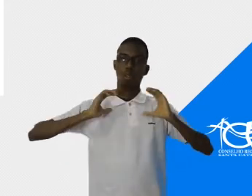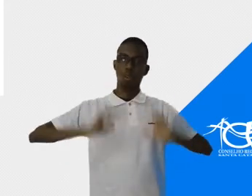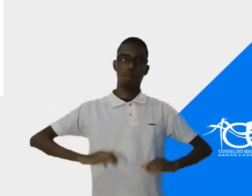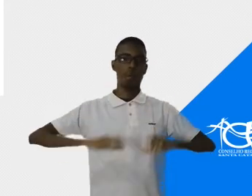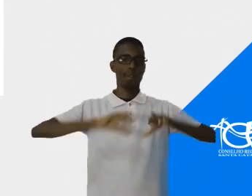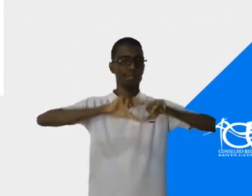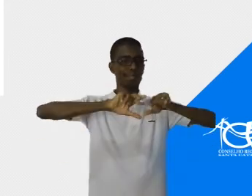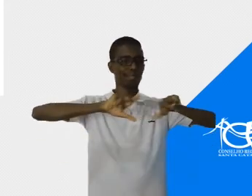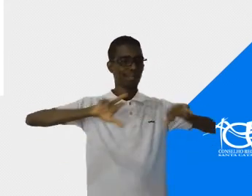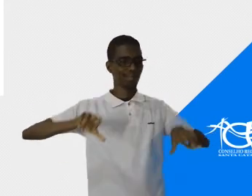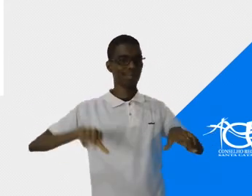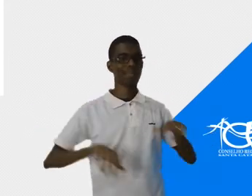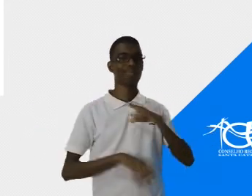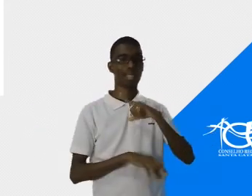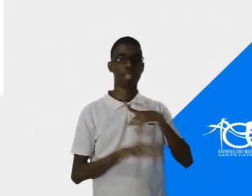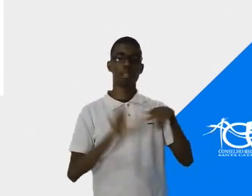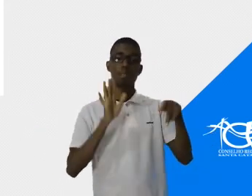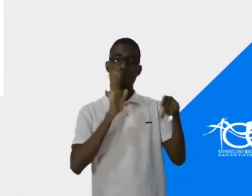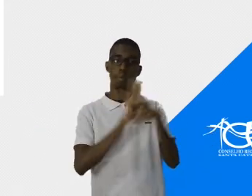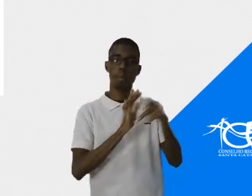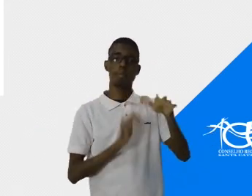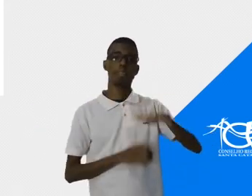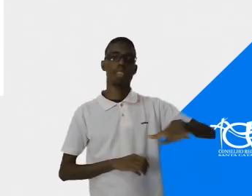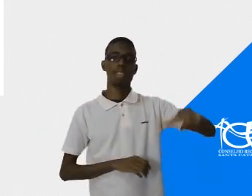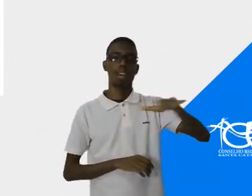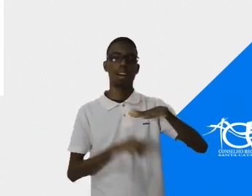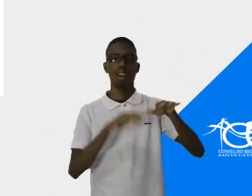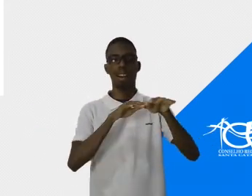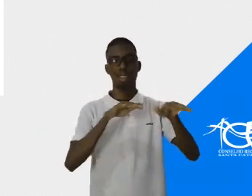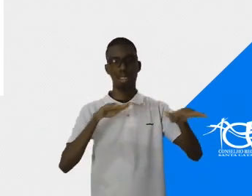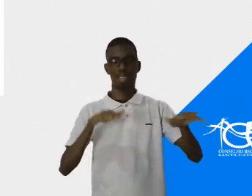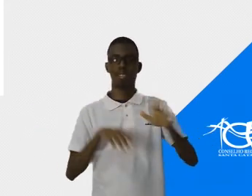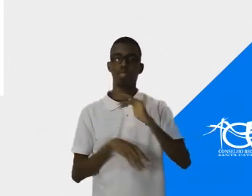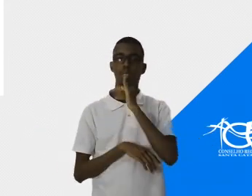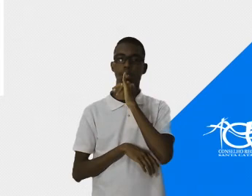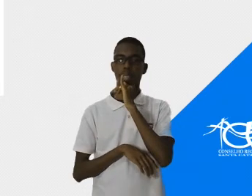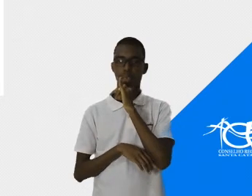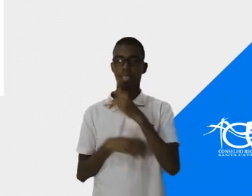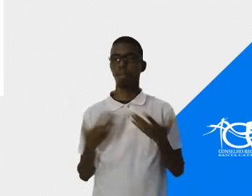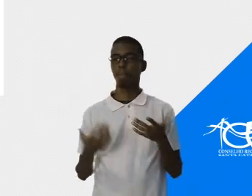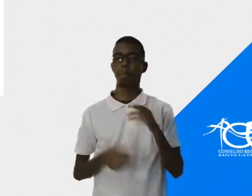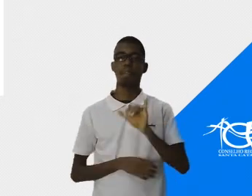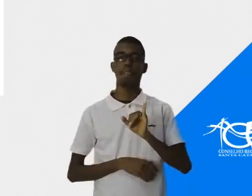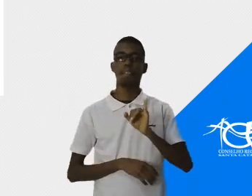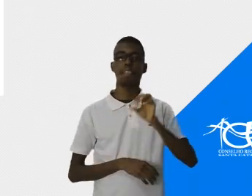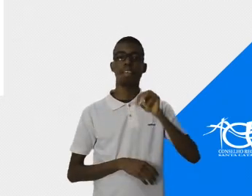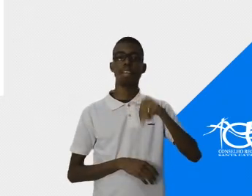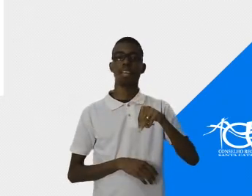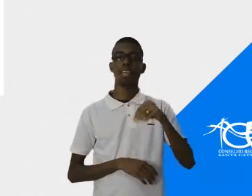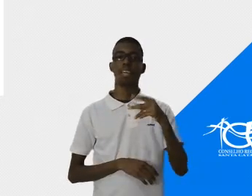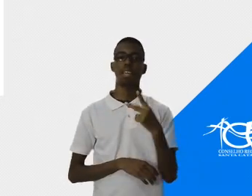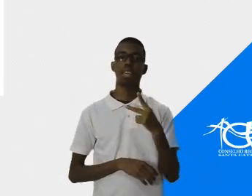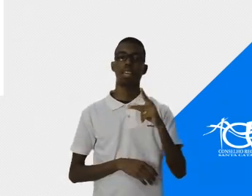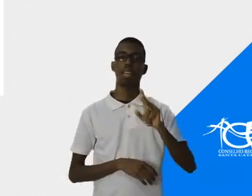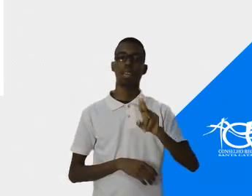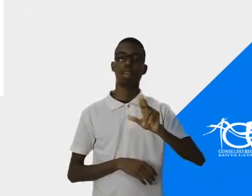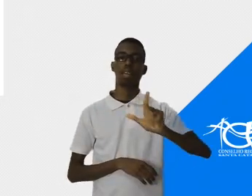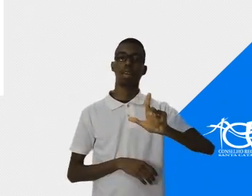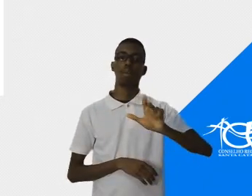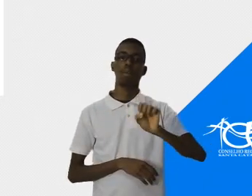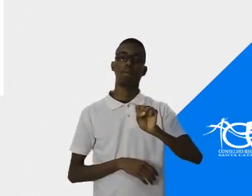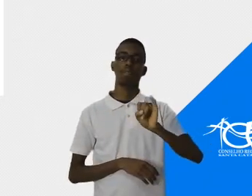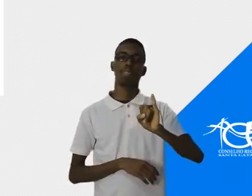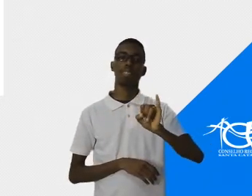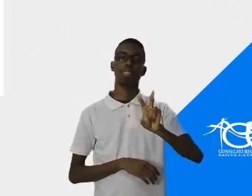comportamentos típicos do trânsito. Então, por exemplo, impulsividade mais comportamento adicto, há uma